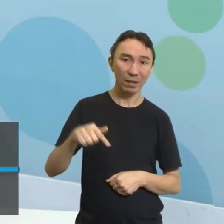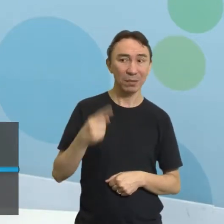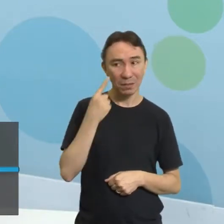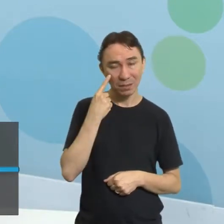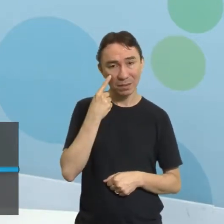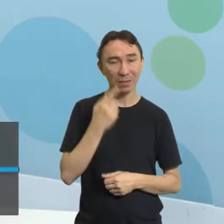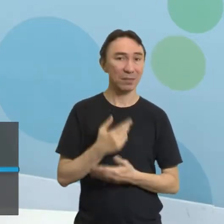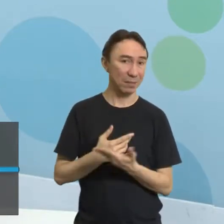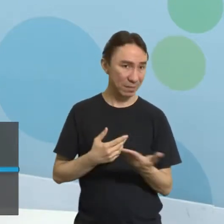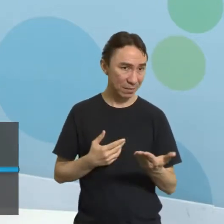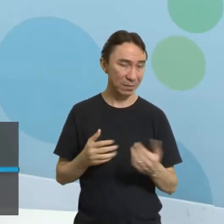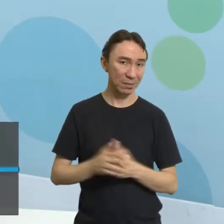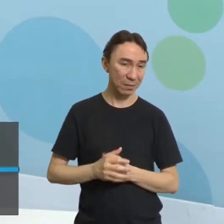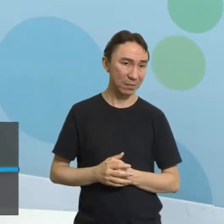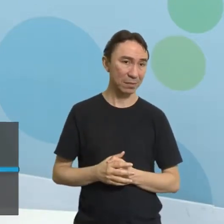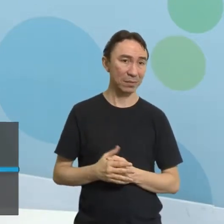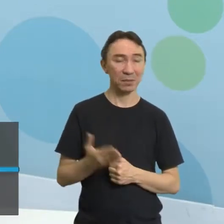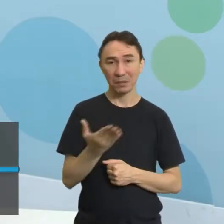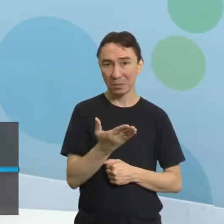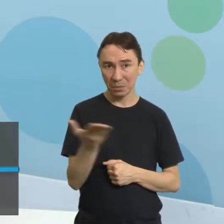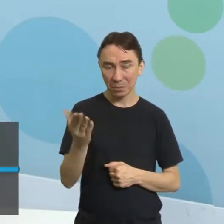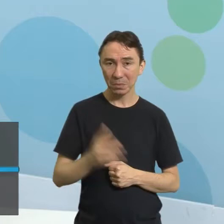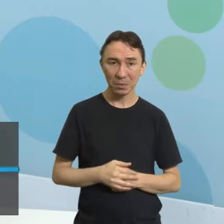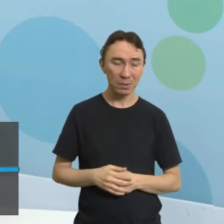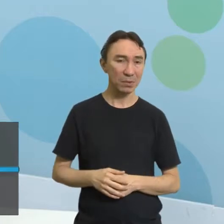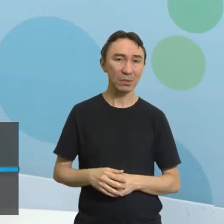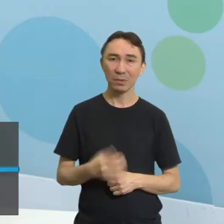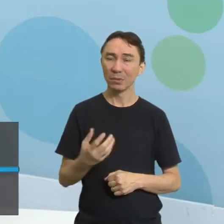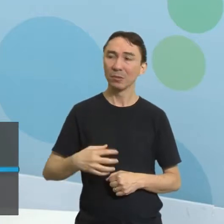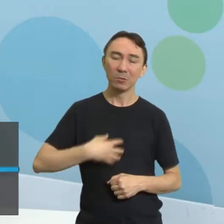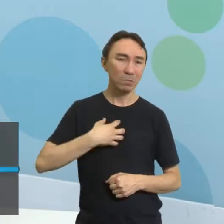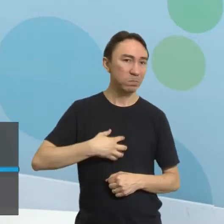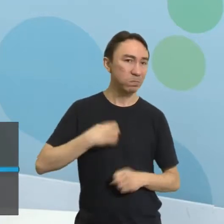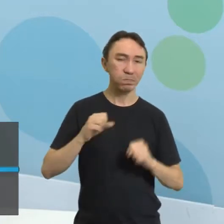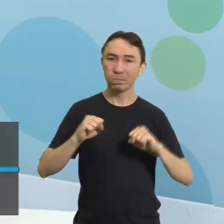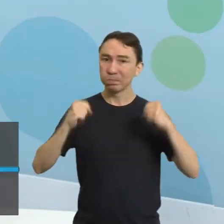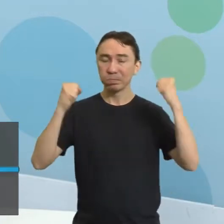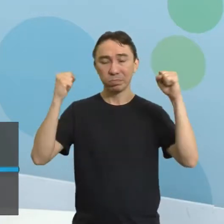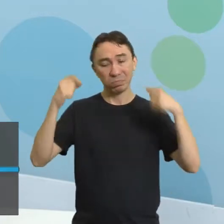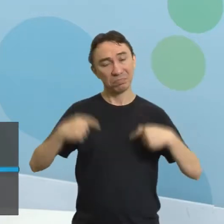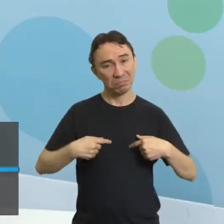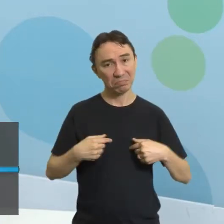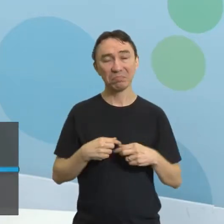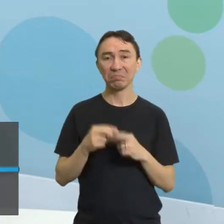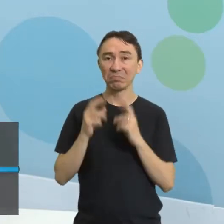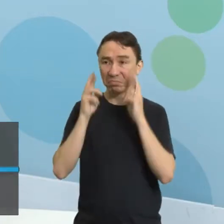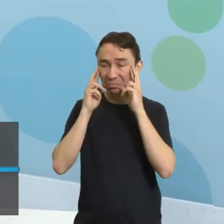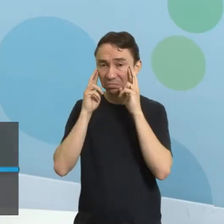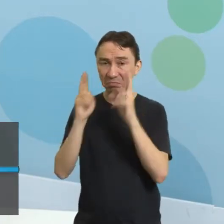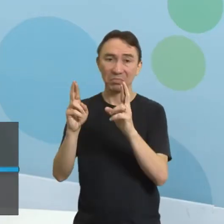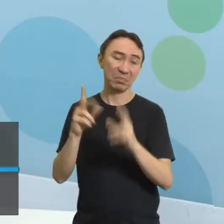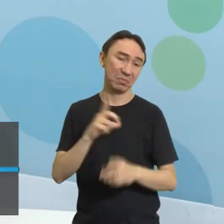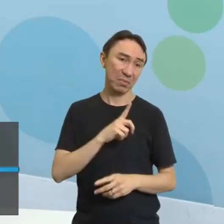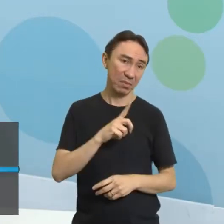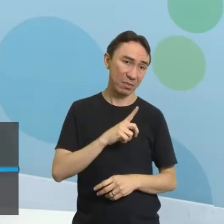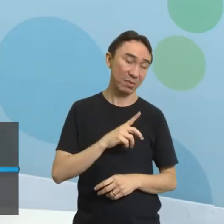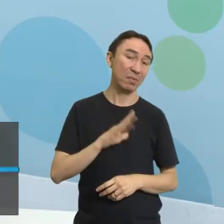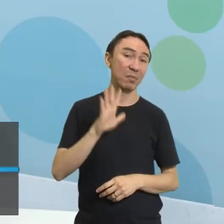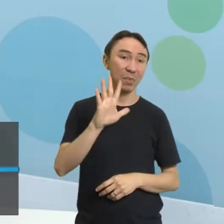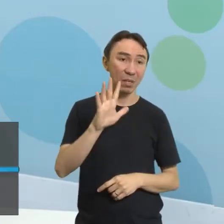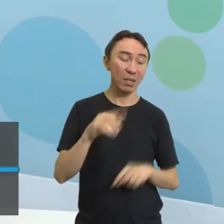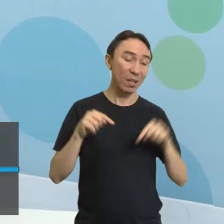a sua indignação aqui, a sua pergunta, mas é como disse, nós estamos numa